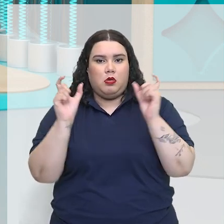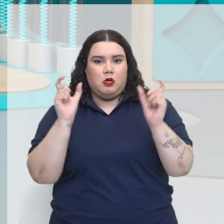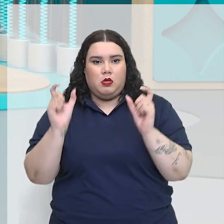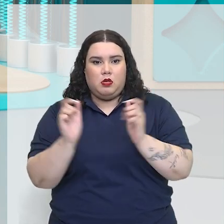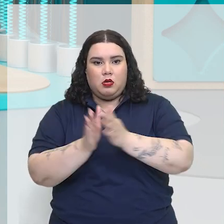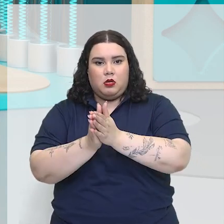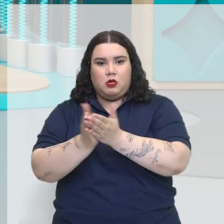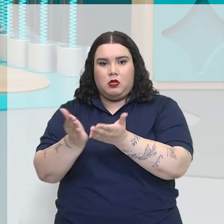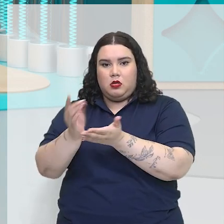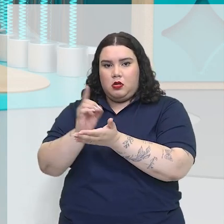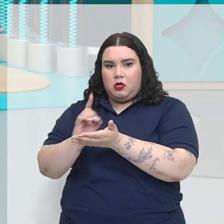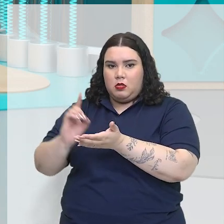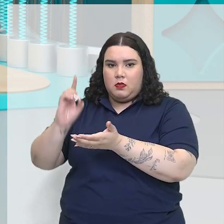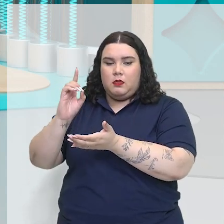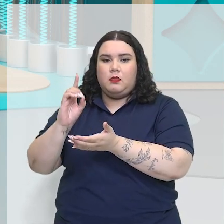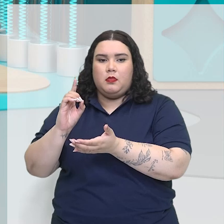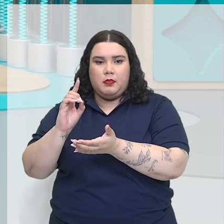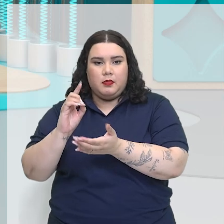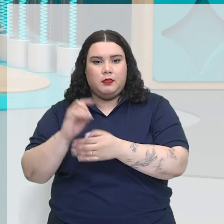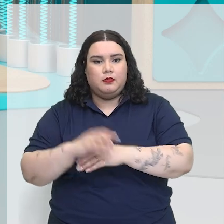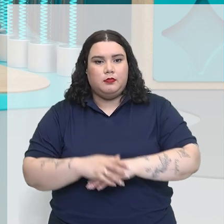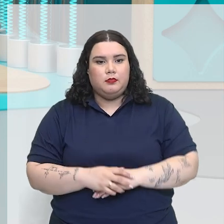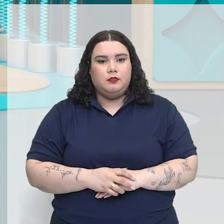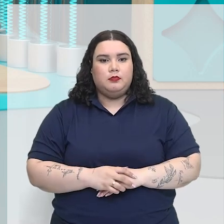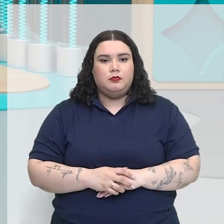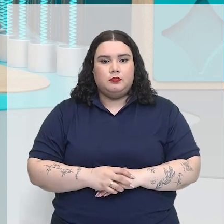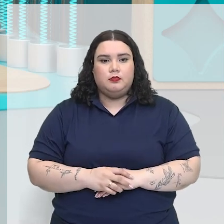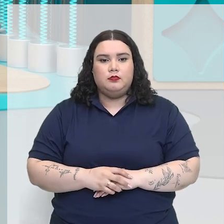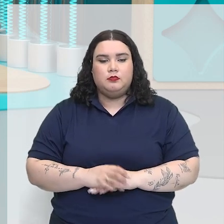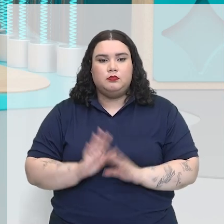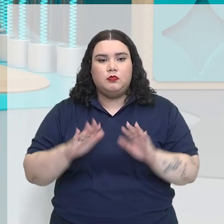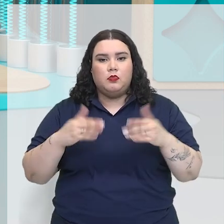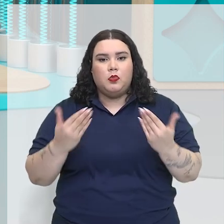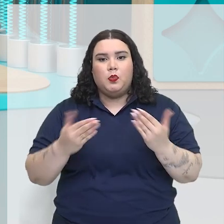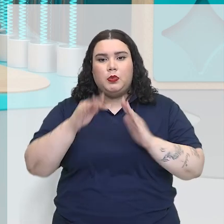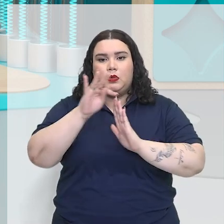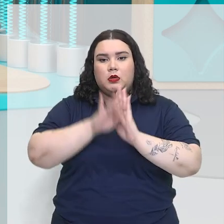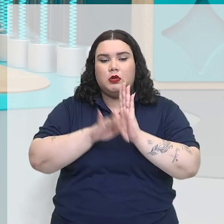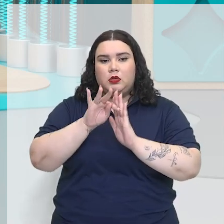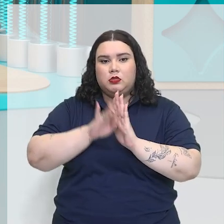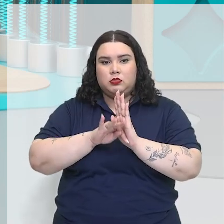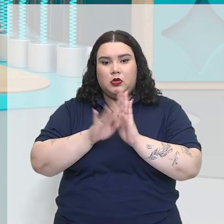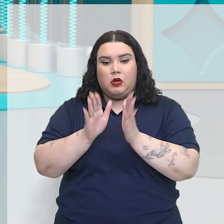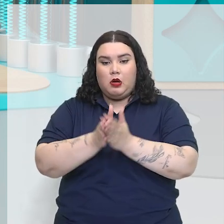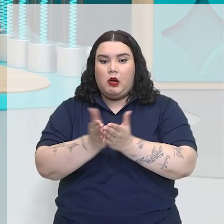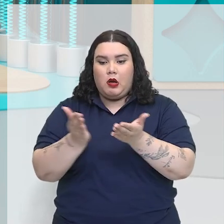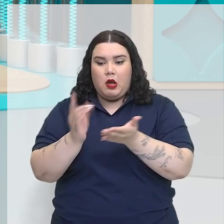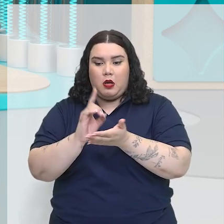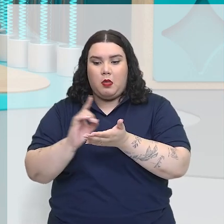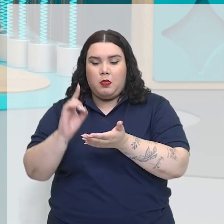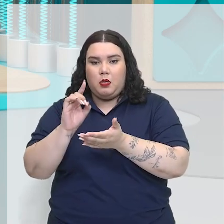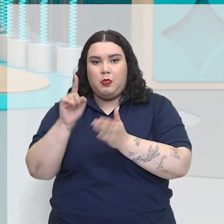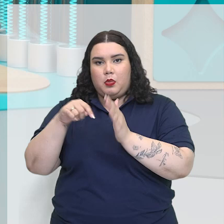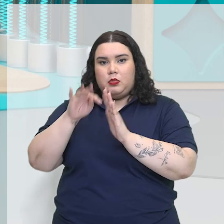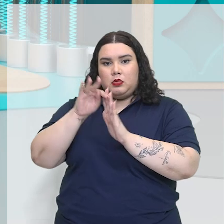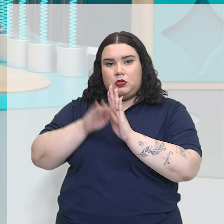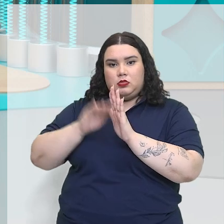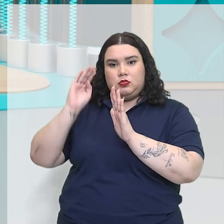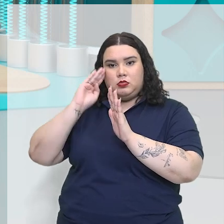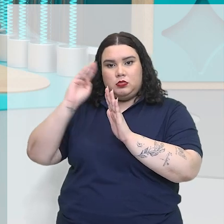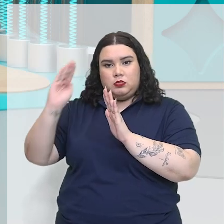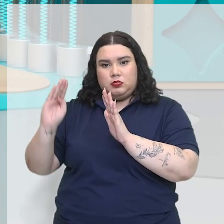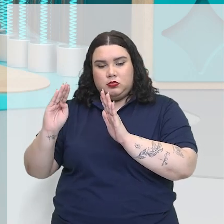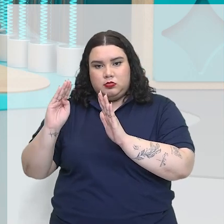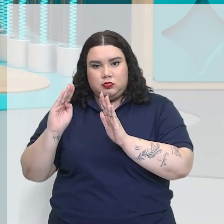estão lá na Bíblia, né? E aí, qual é o texto antigo aí? É a Bíblia, né? Então, no momento